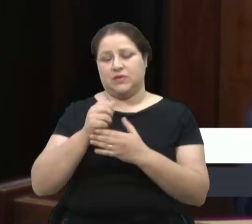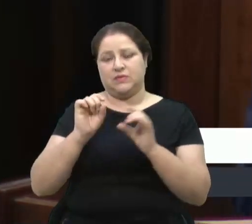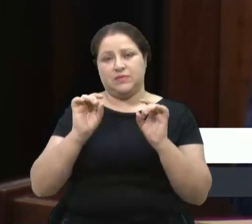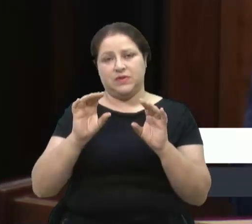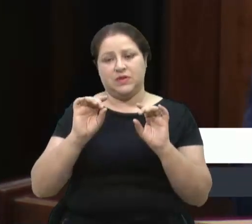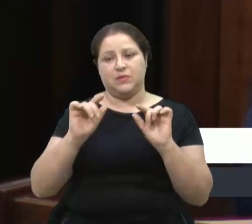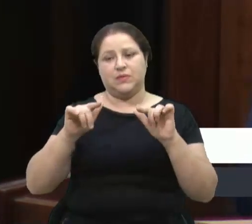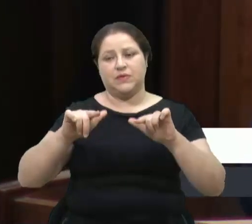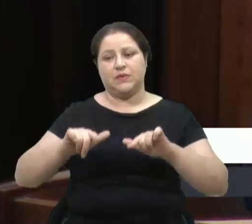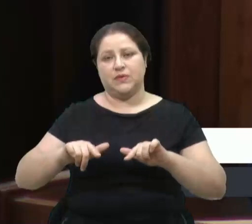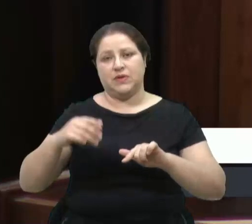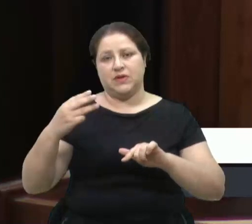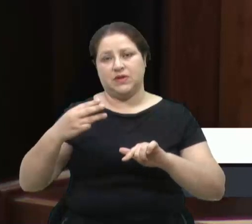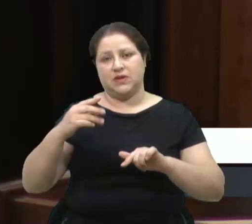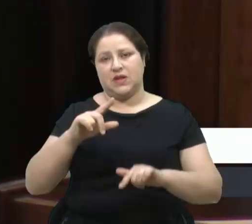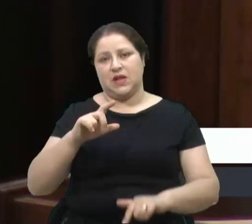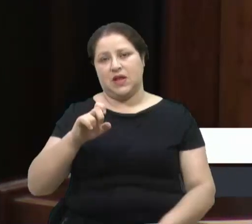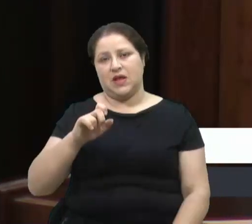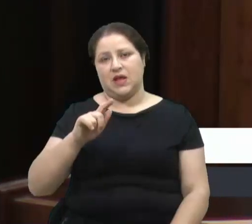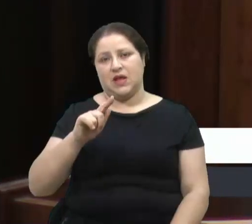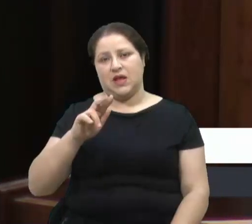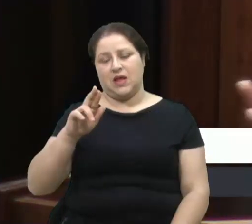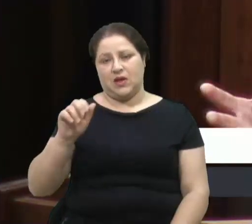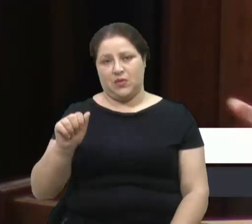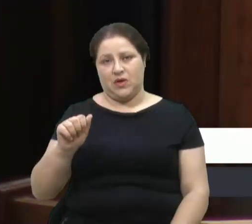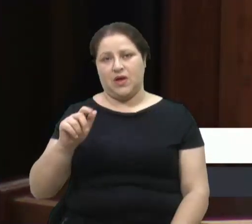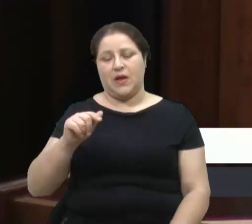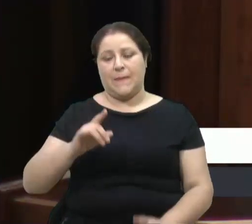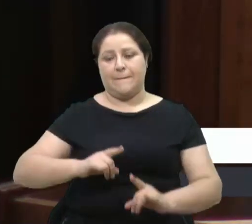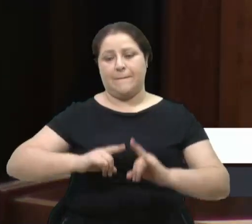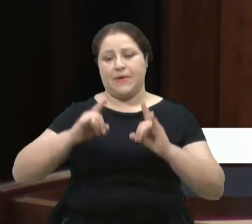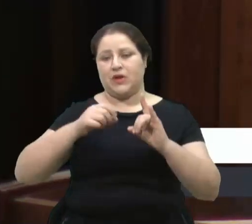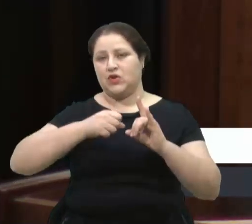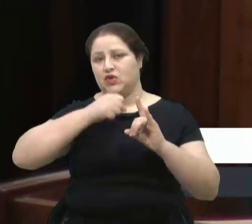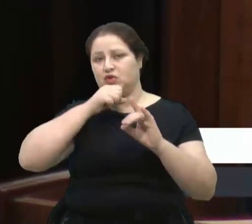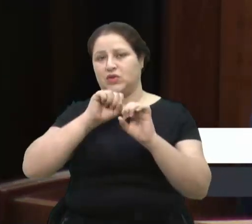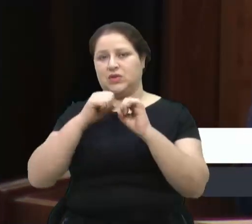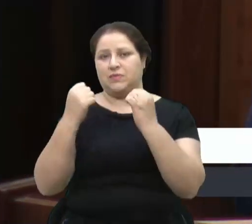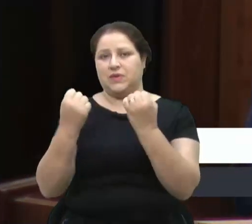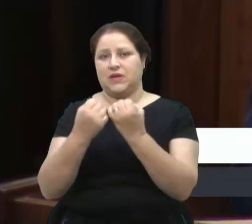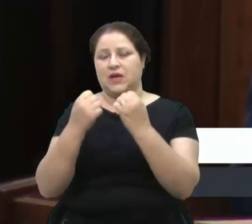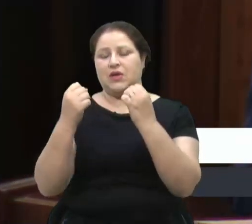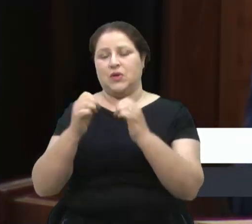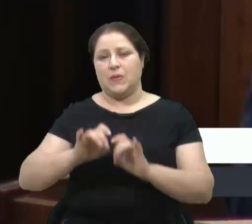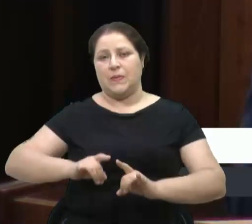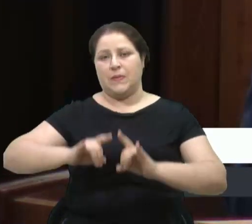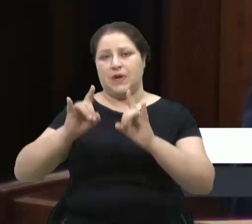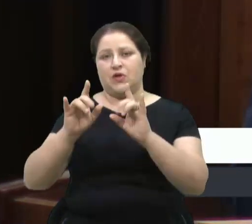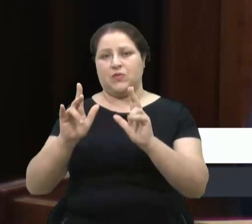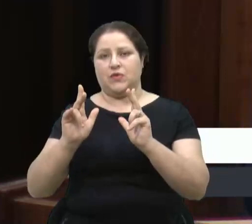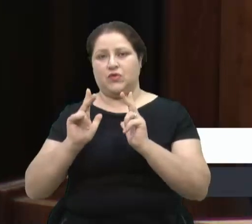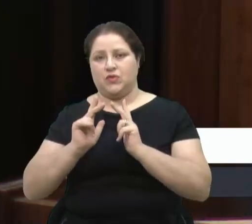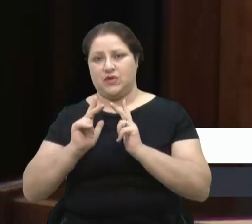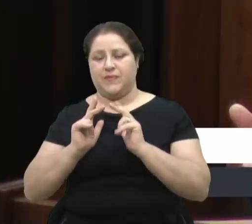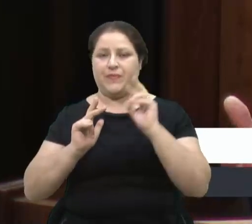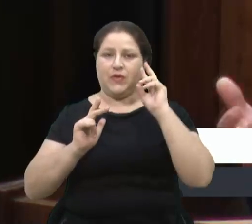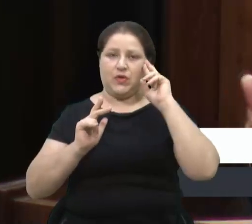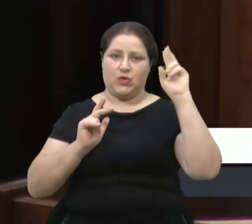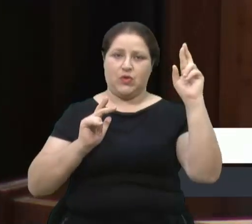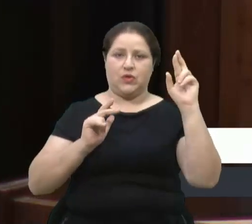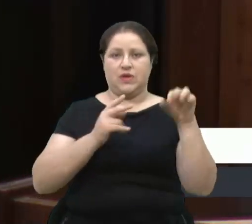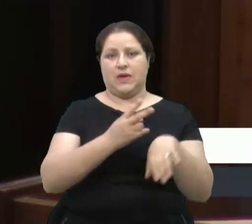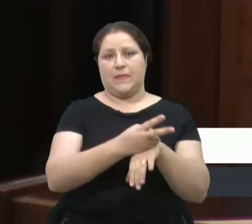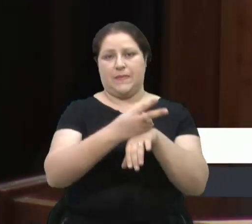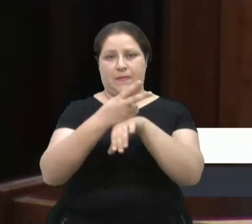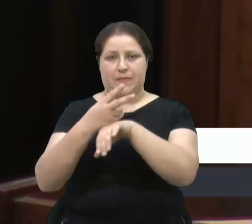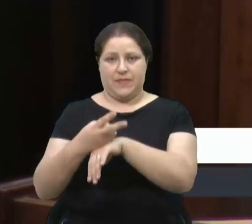Légua o prédio do antigo seminário é uma estrutura particular proprietários no cederam